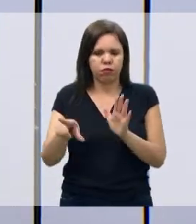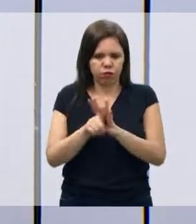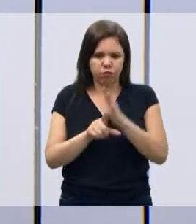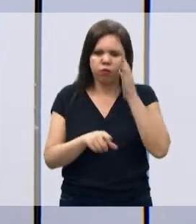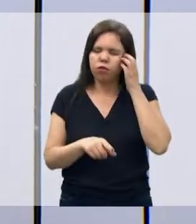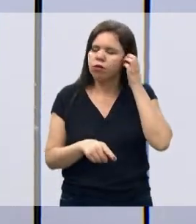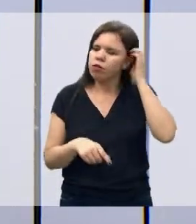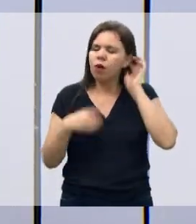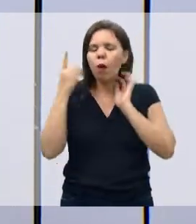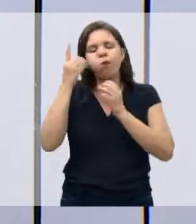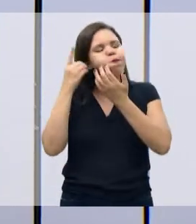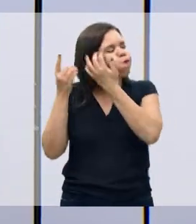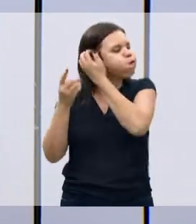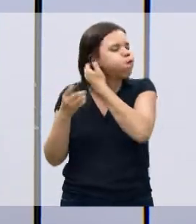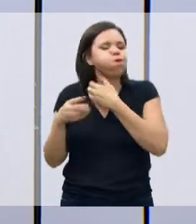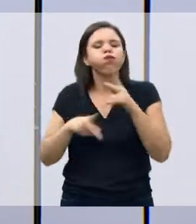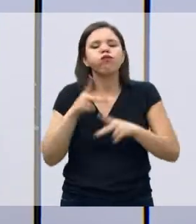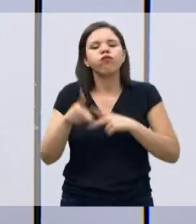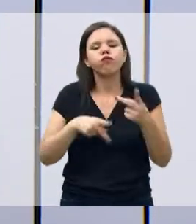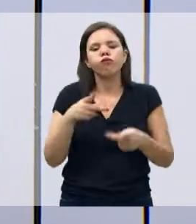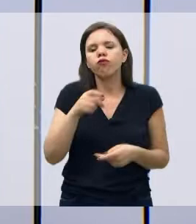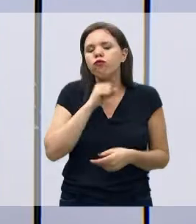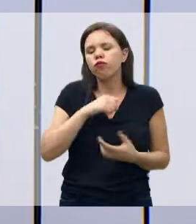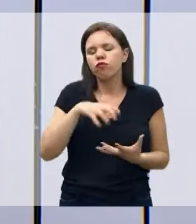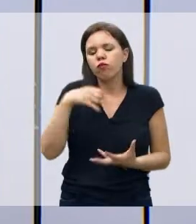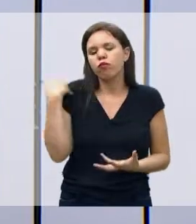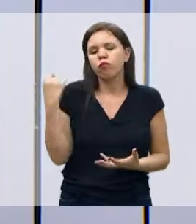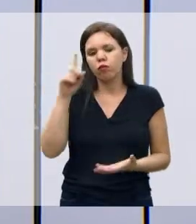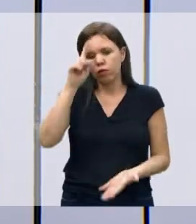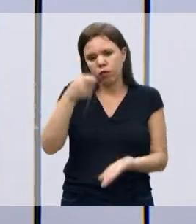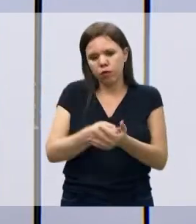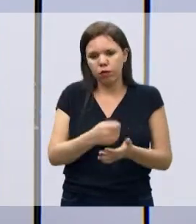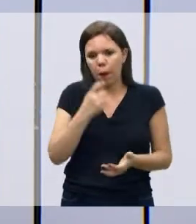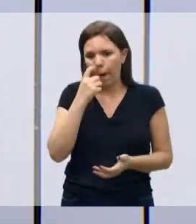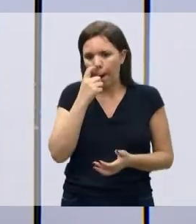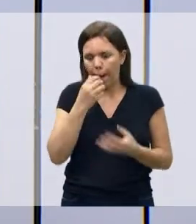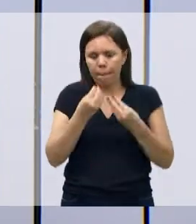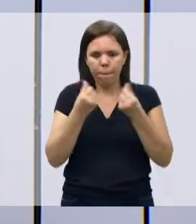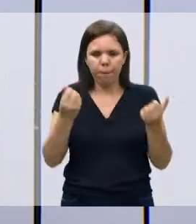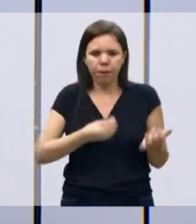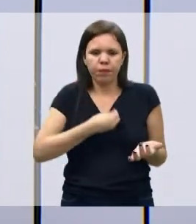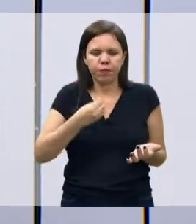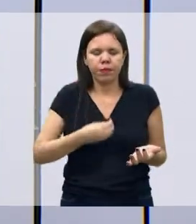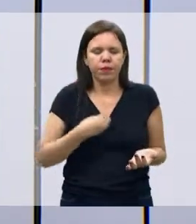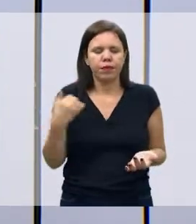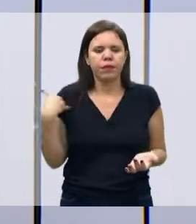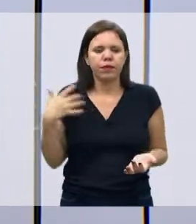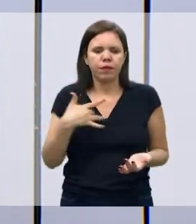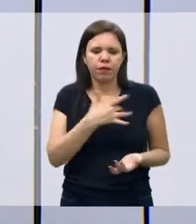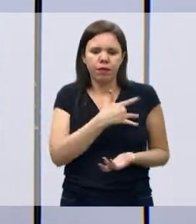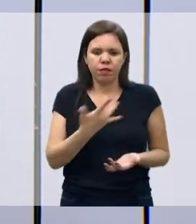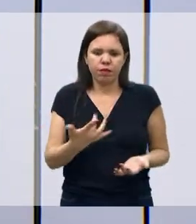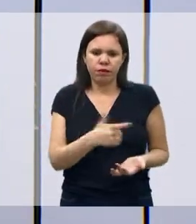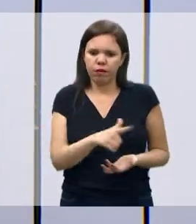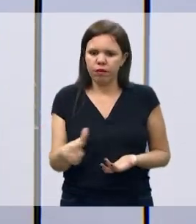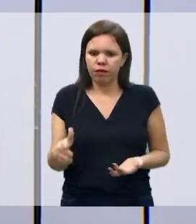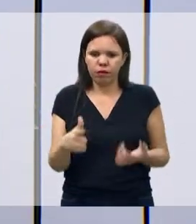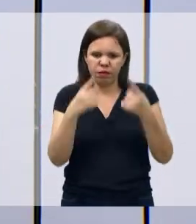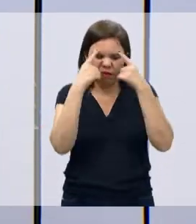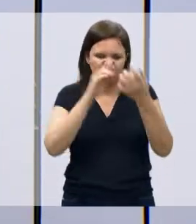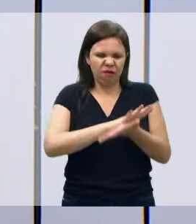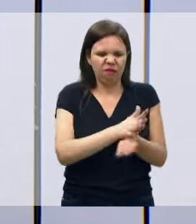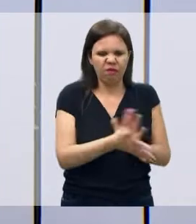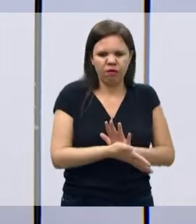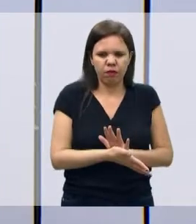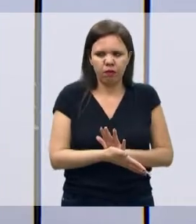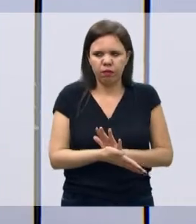do deputado, para que o idoso tenha mais essa garantia de qualidade de vida, de saúde, de ele não ser até